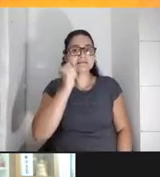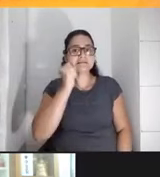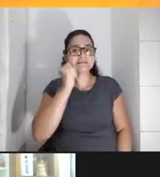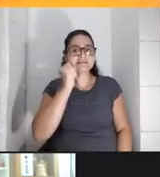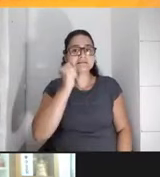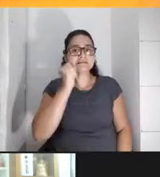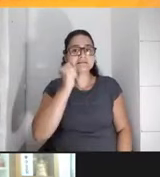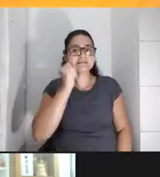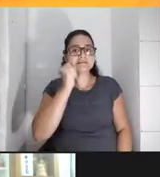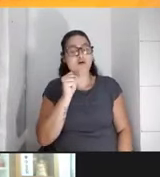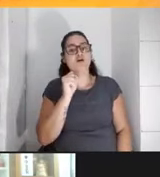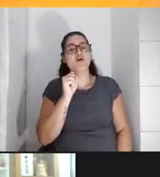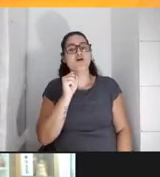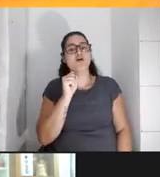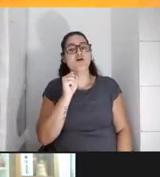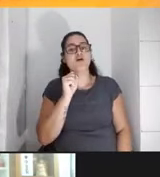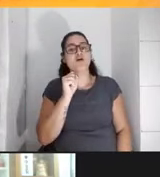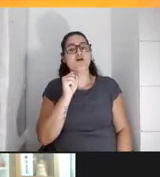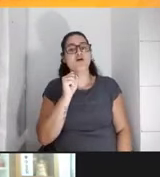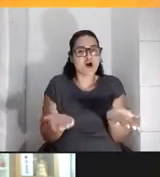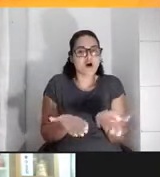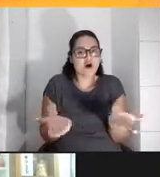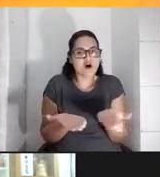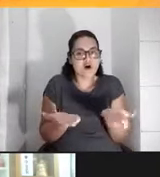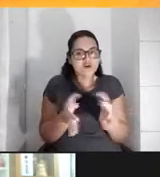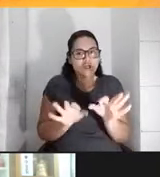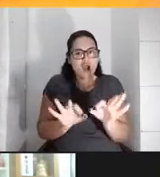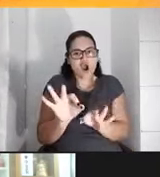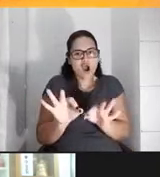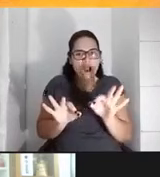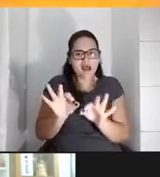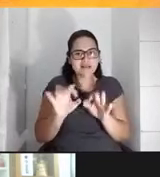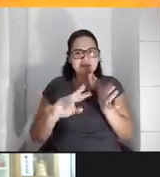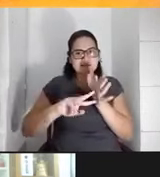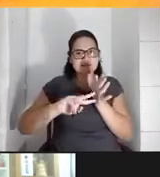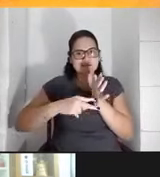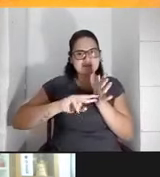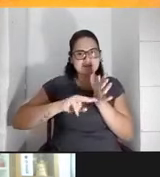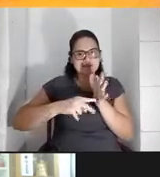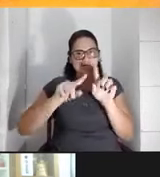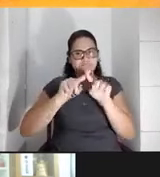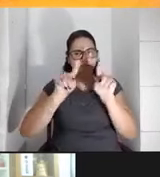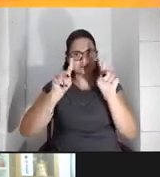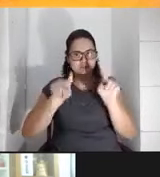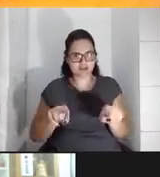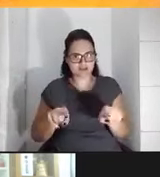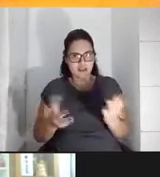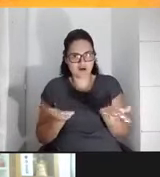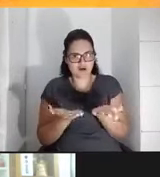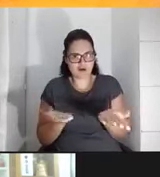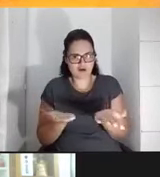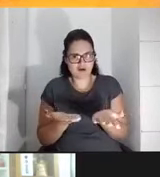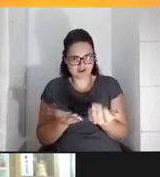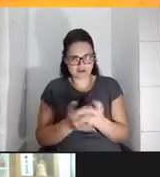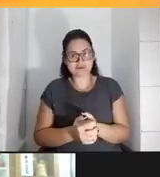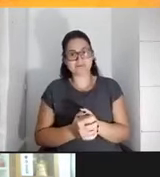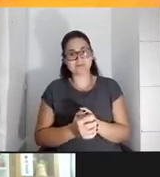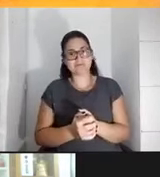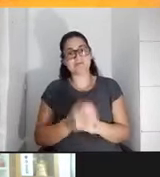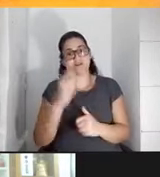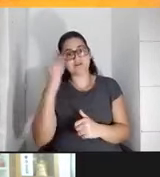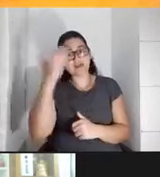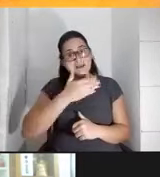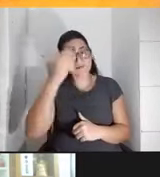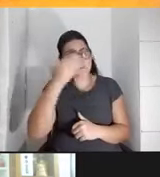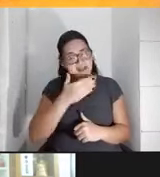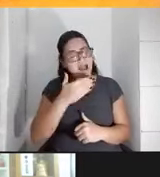construção do que nós temos hoje dessa organização sindical de funcionários, né? Então, para mim, a invisibilidade continua